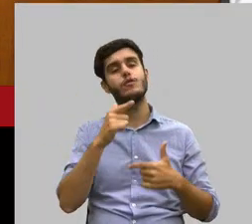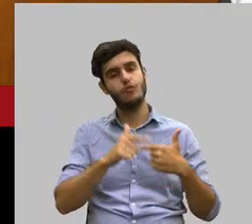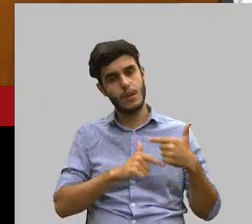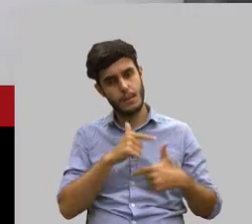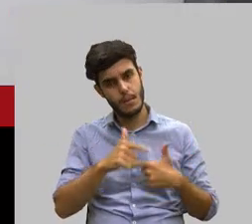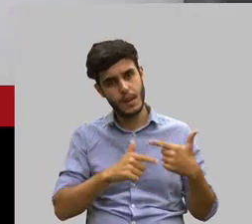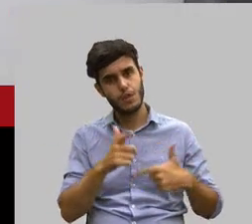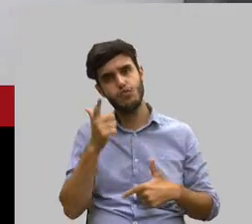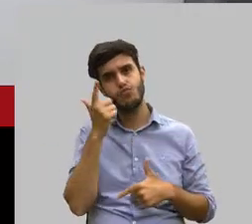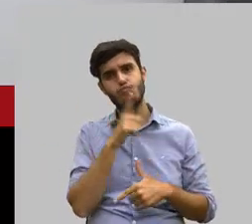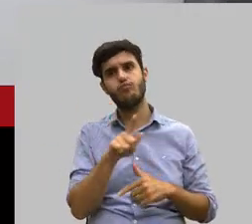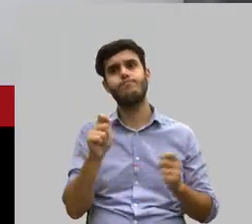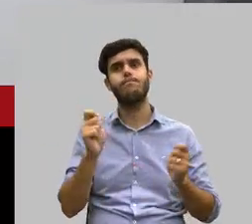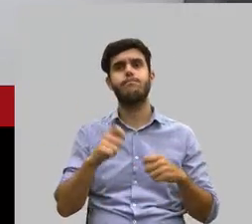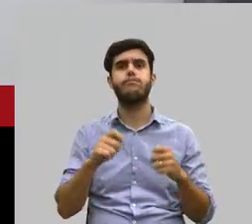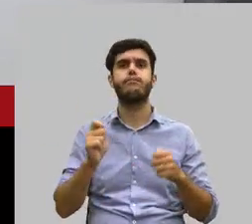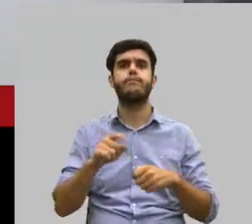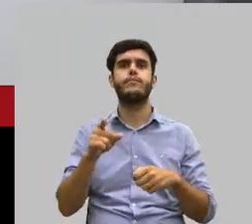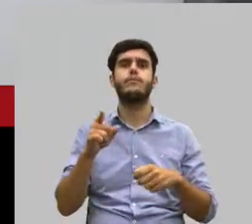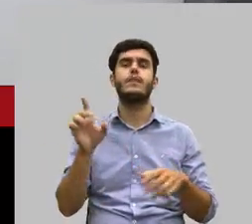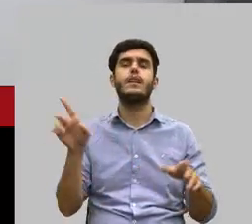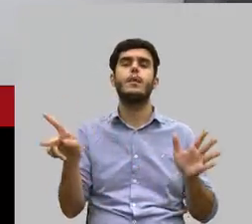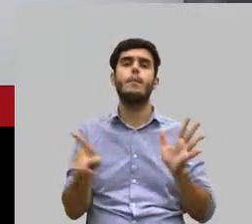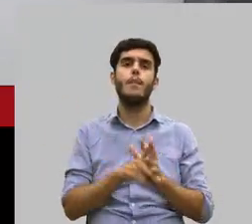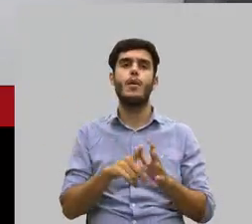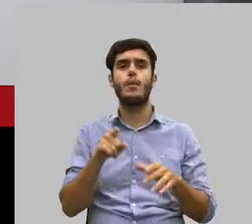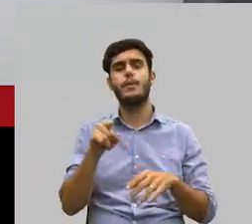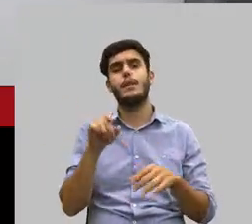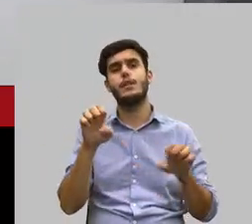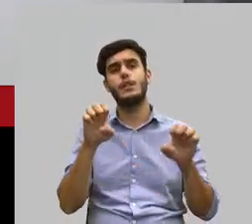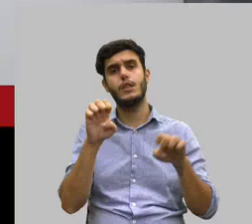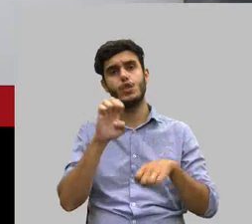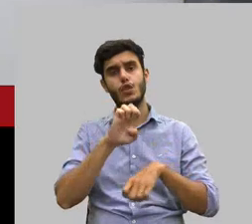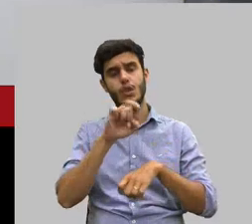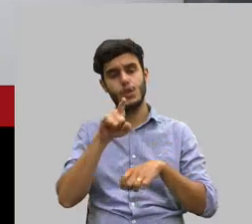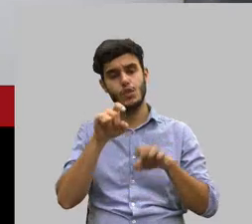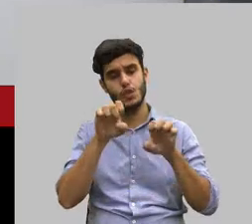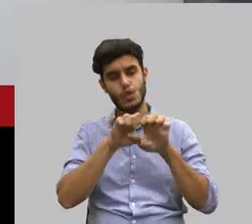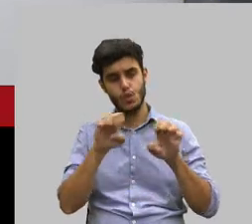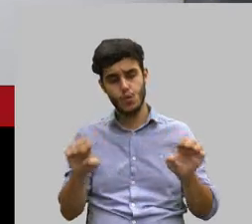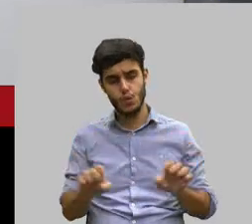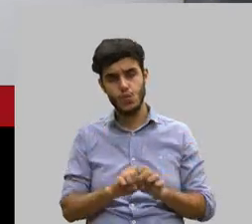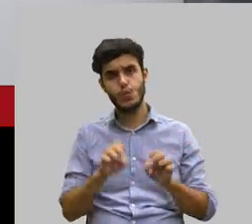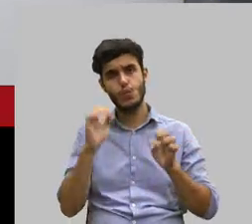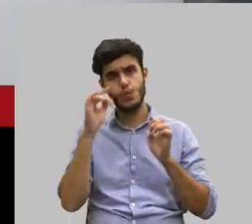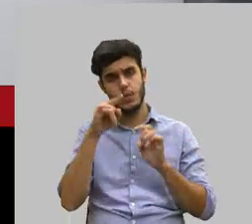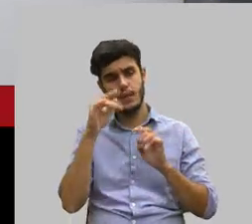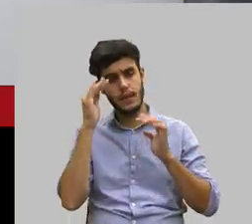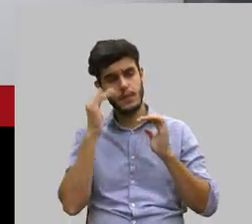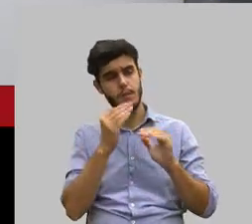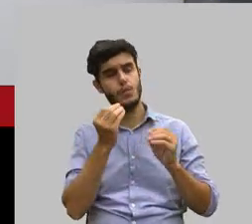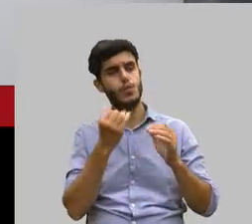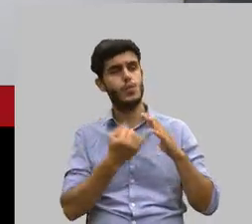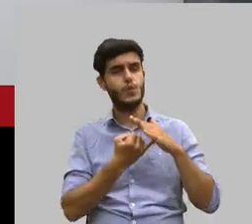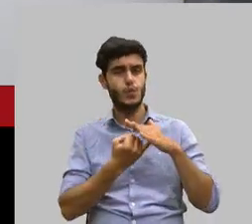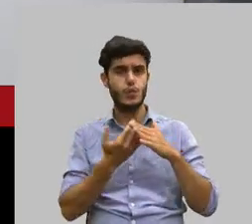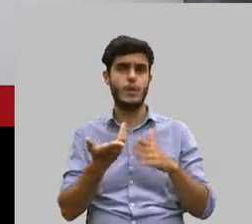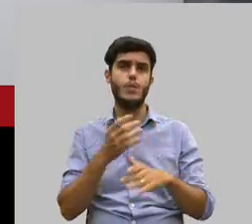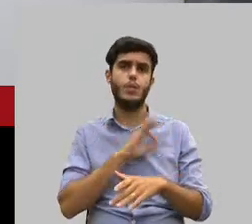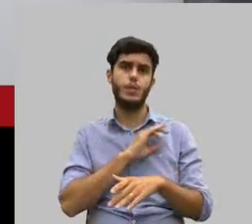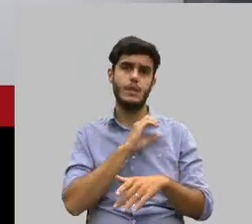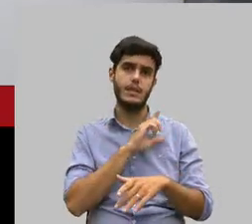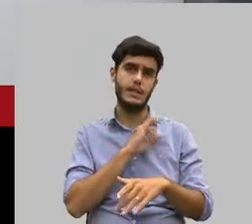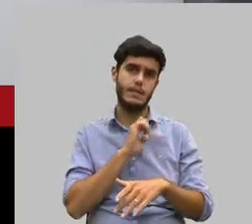conseguir e estruturar cada vez mais a polícia civil que é essa instituição que a gente tanto respeita eh então eu quero aqui